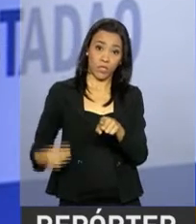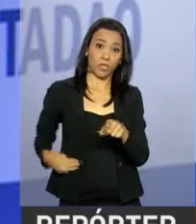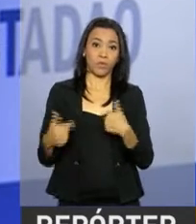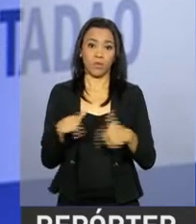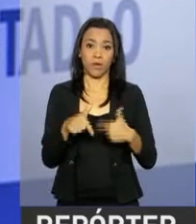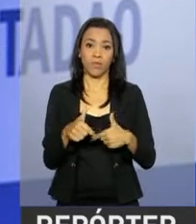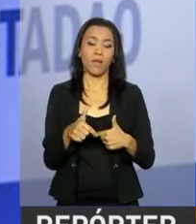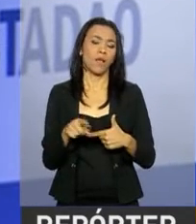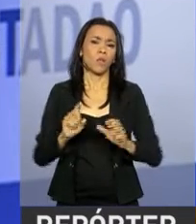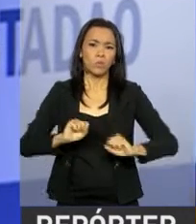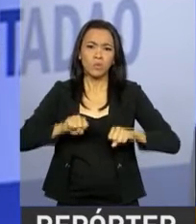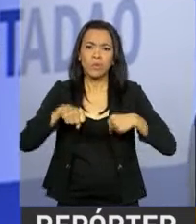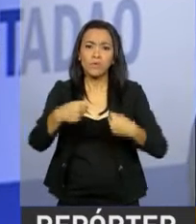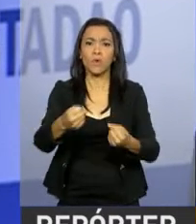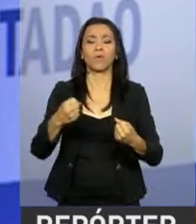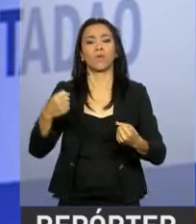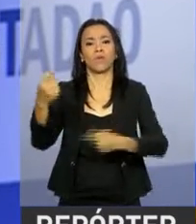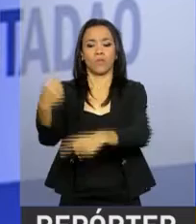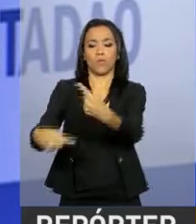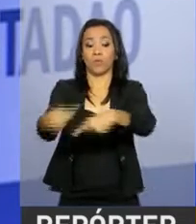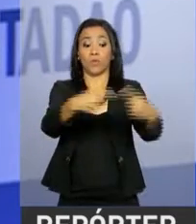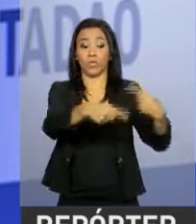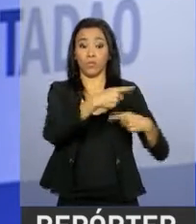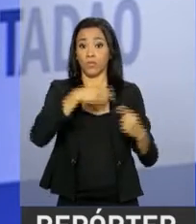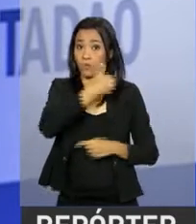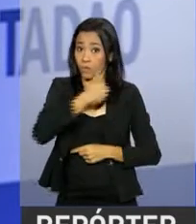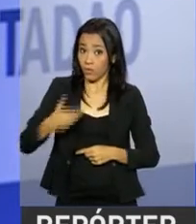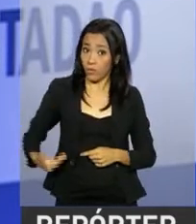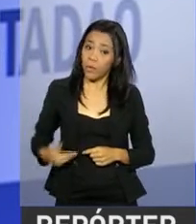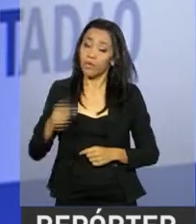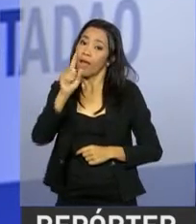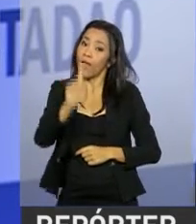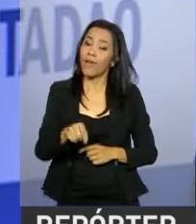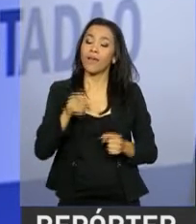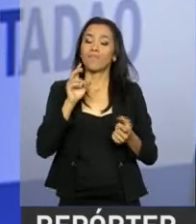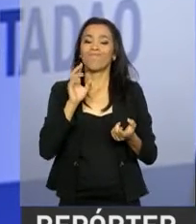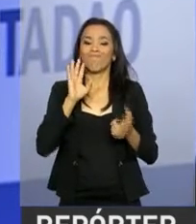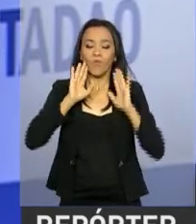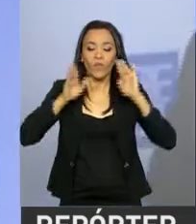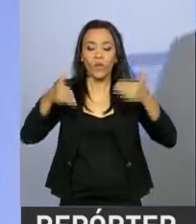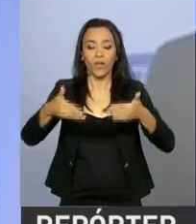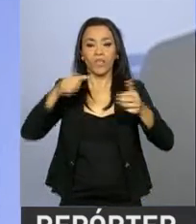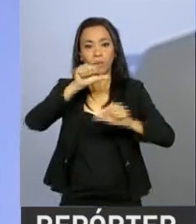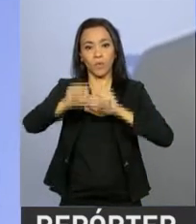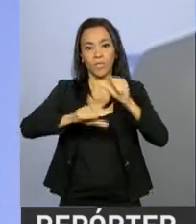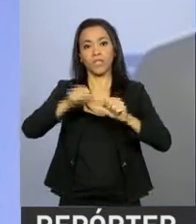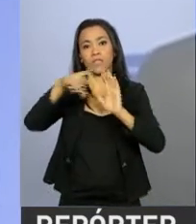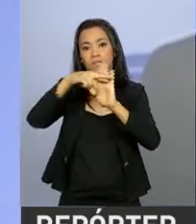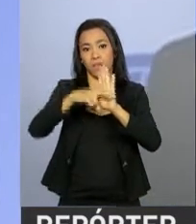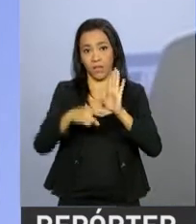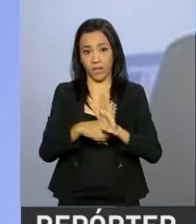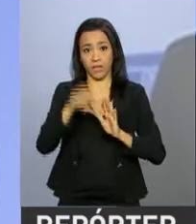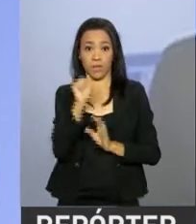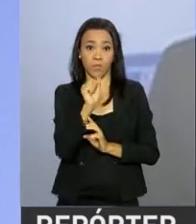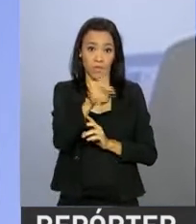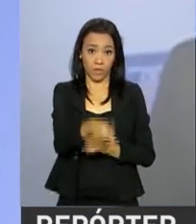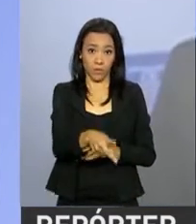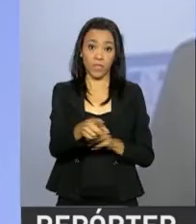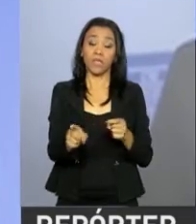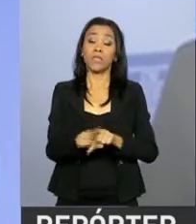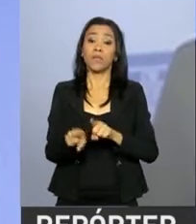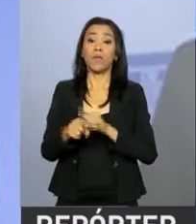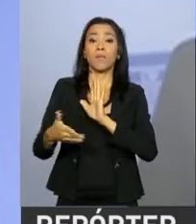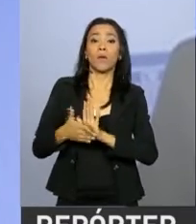o esforço político do governo está agora por conta da reforma da previdência e da aprovação da proposta de emenda